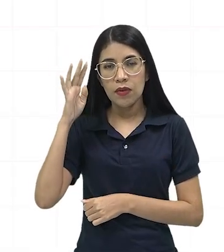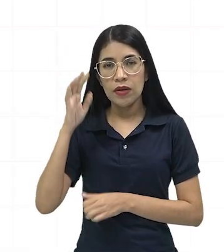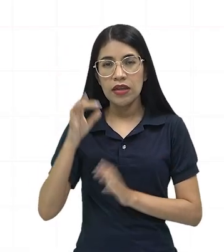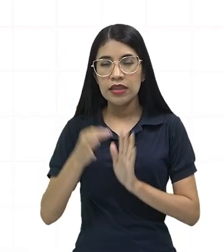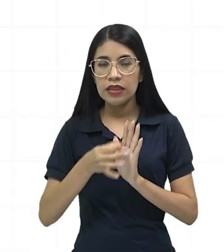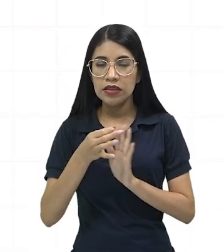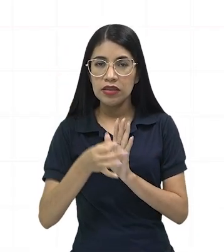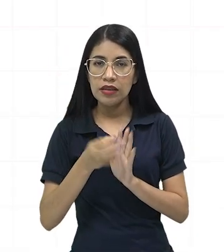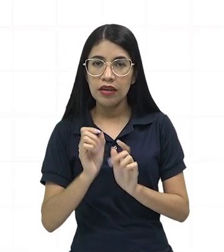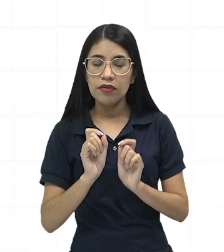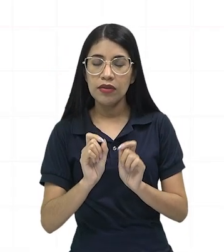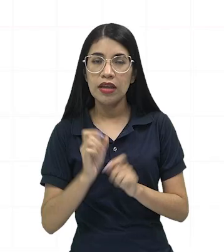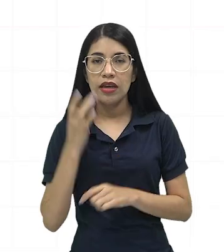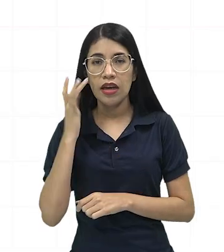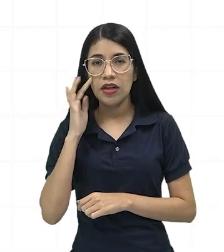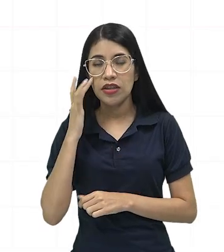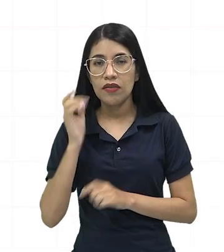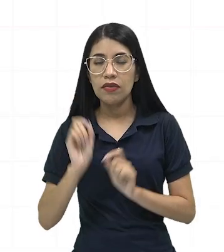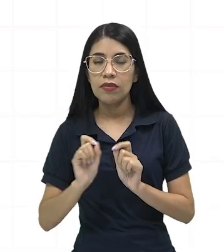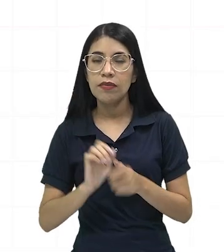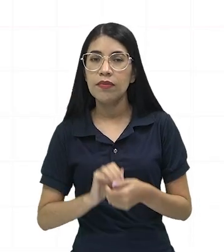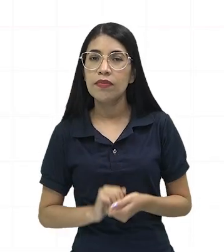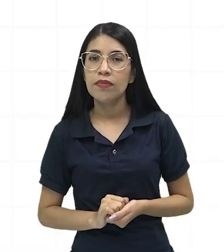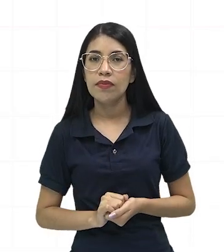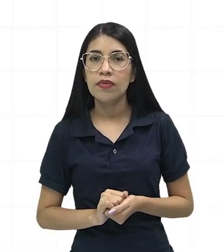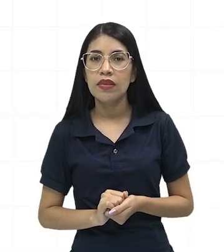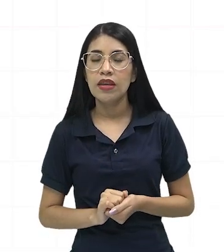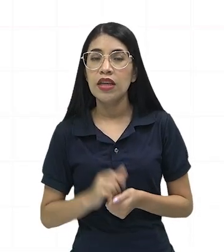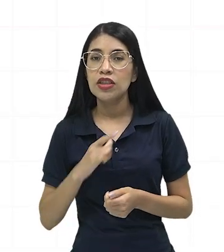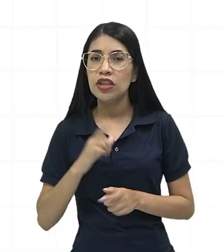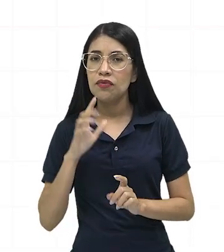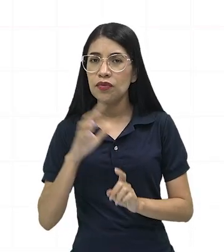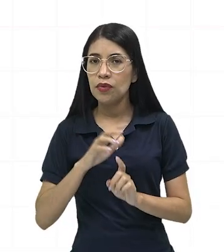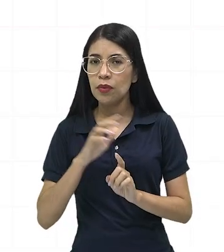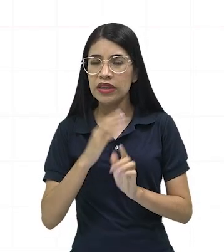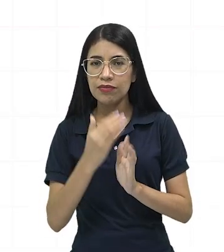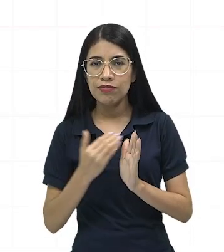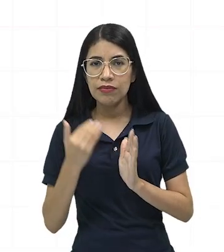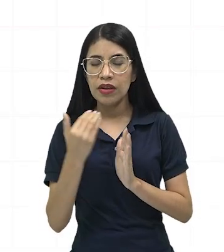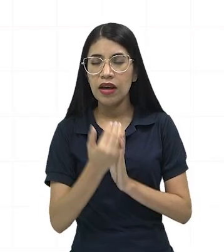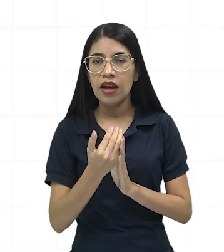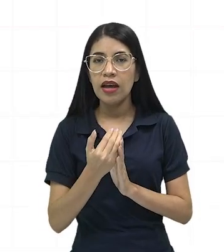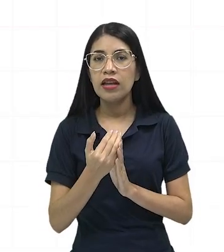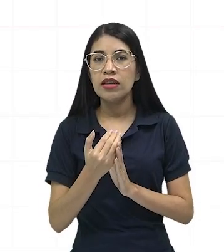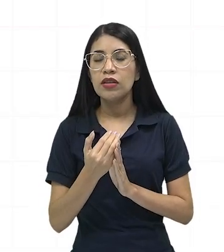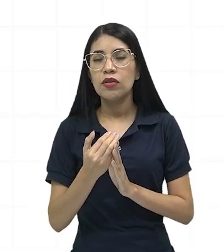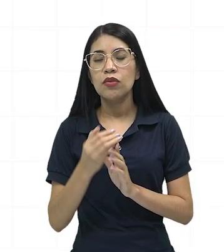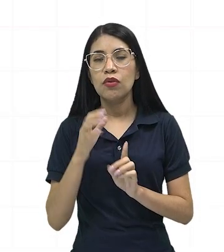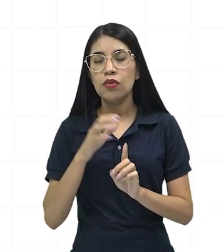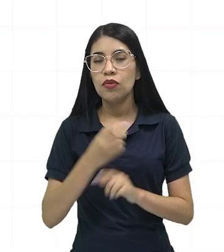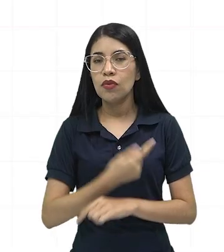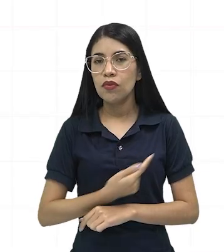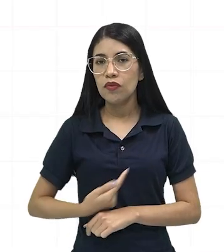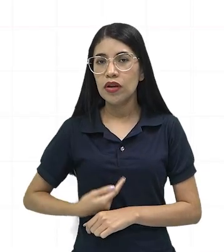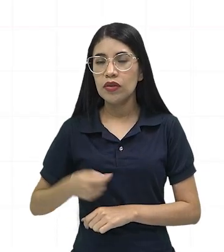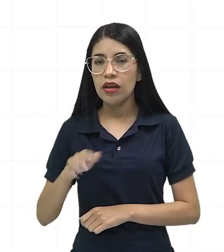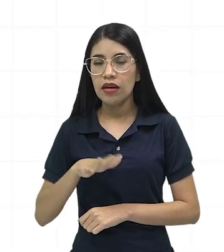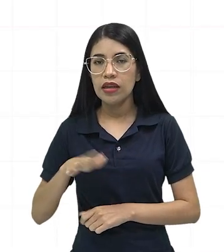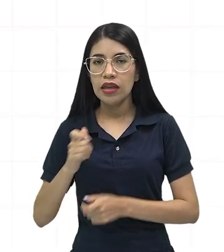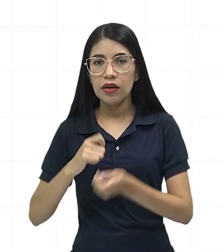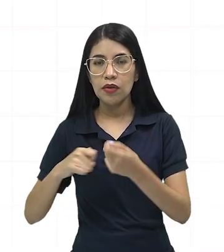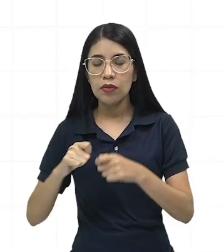eles consideravam uma excessiva intervenção do Estado na economia, deixando